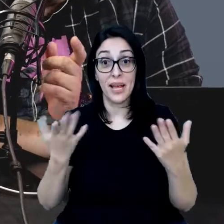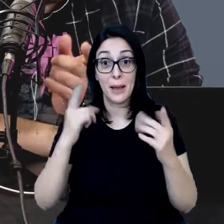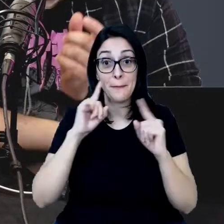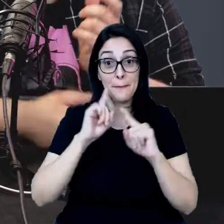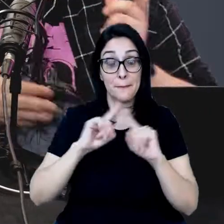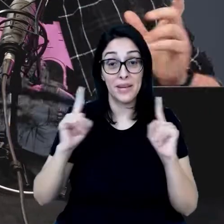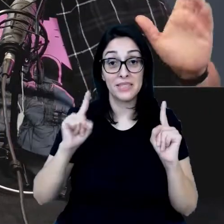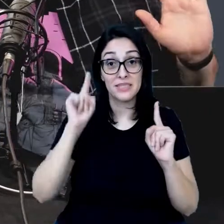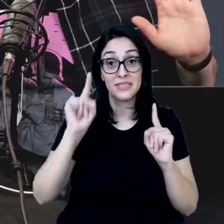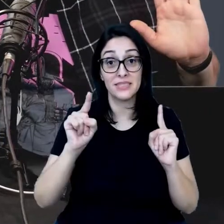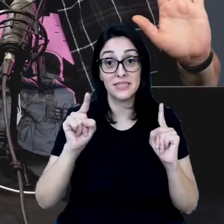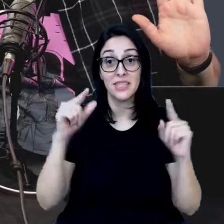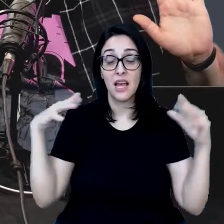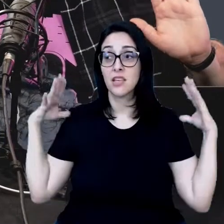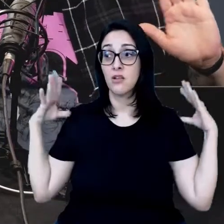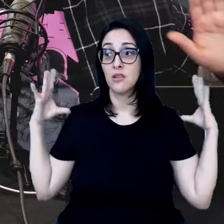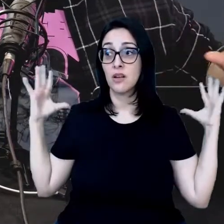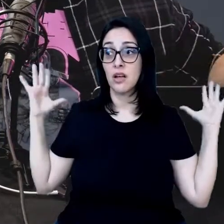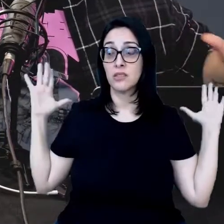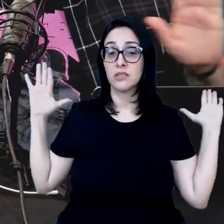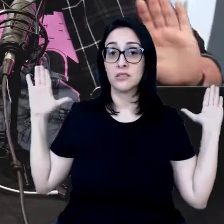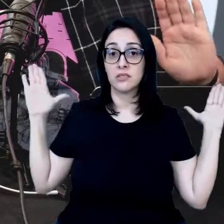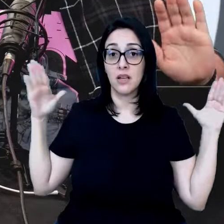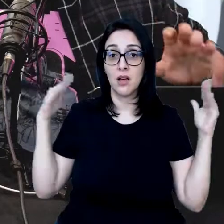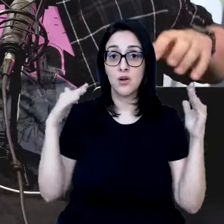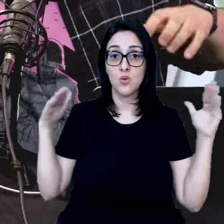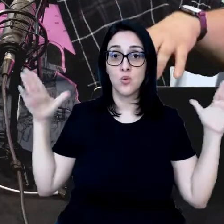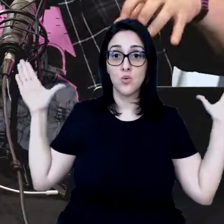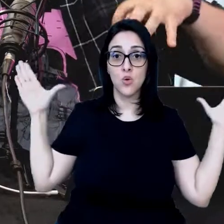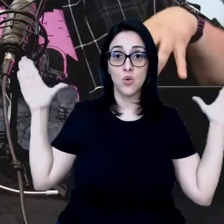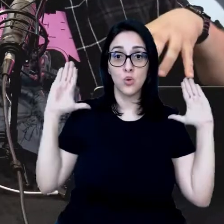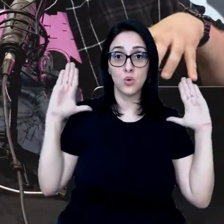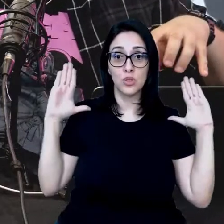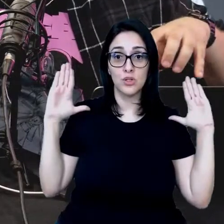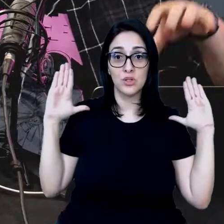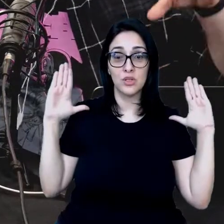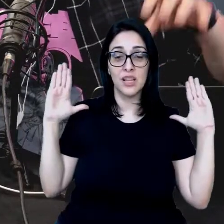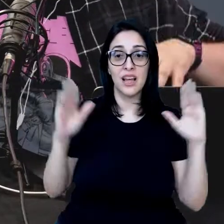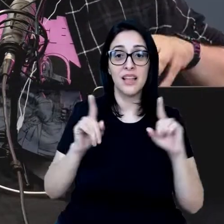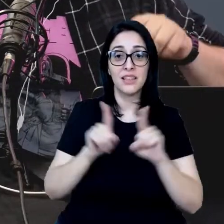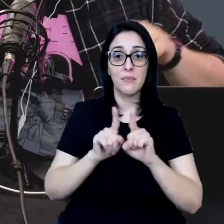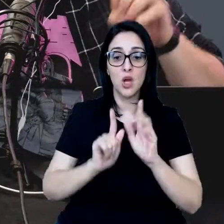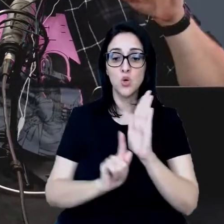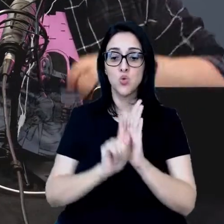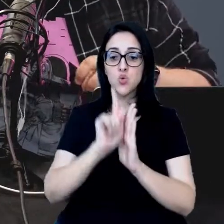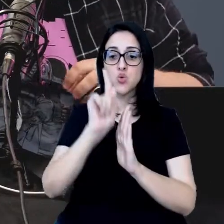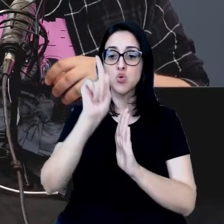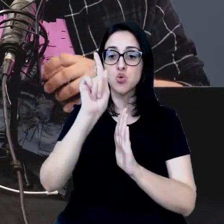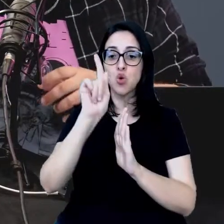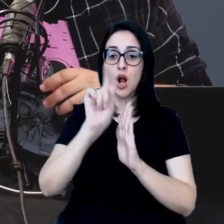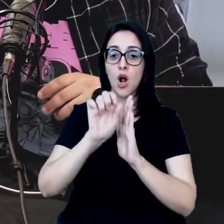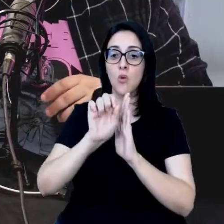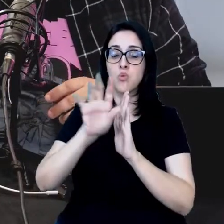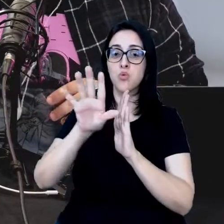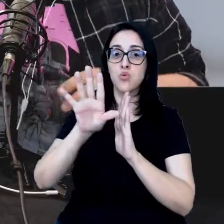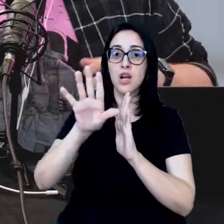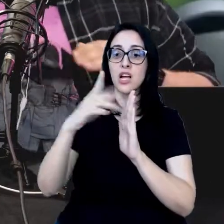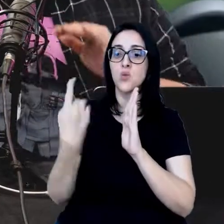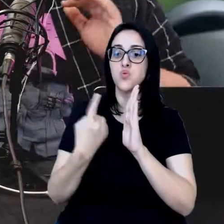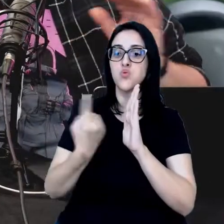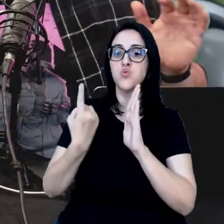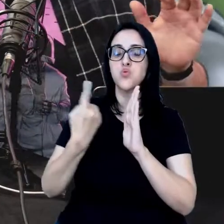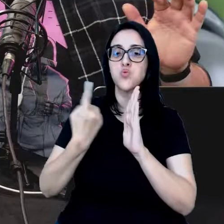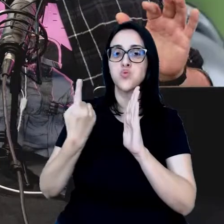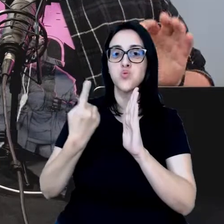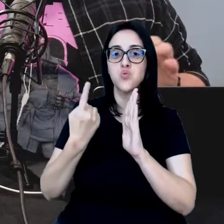as asas do traje dele você consegue abrir e fechar. E os jatos, ele acende e tem ventoinha. Ah!